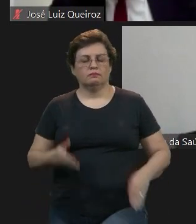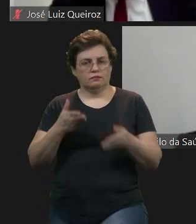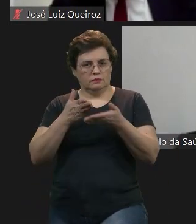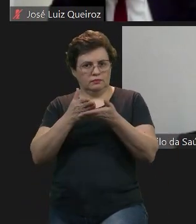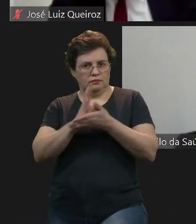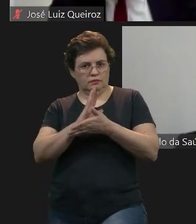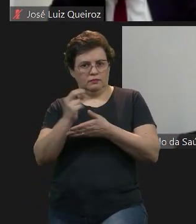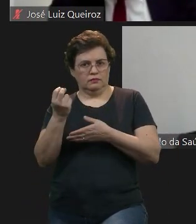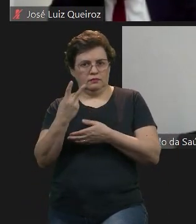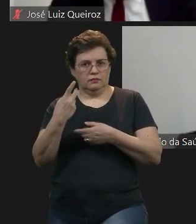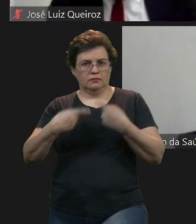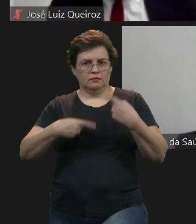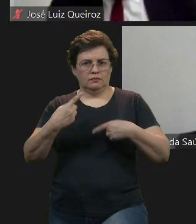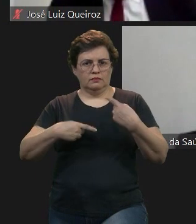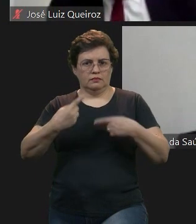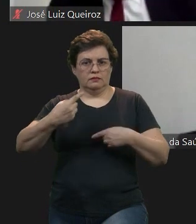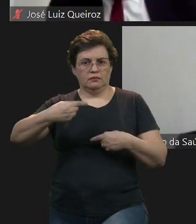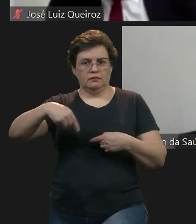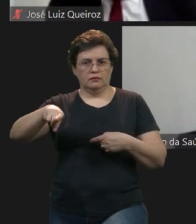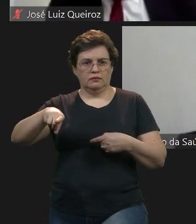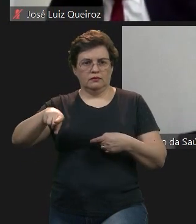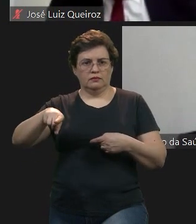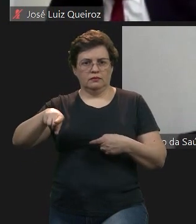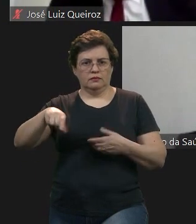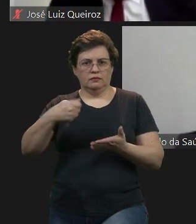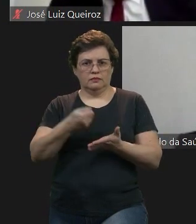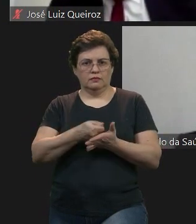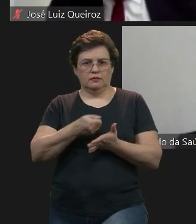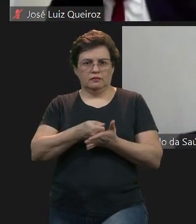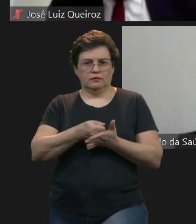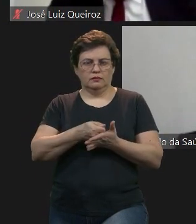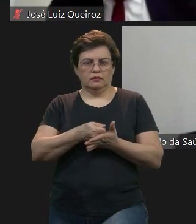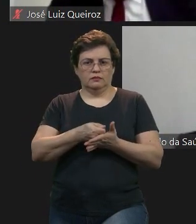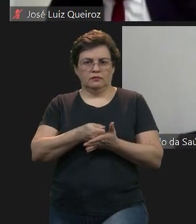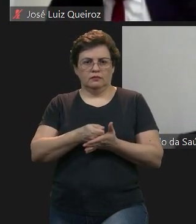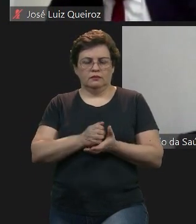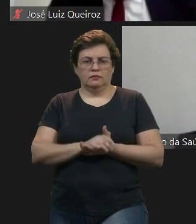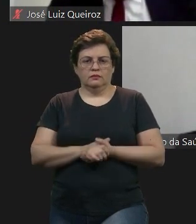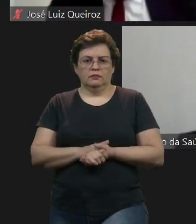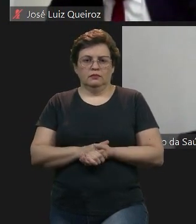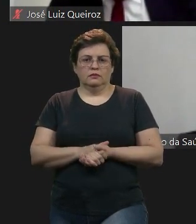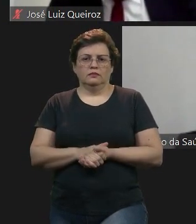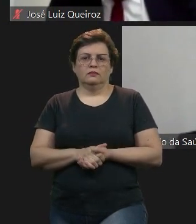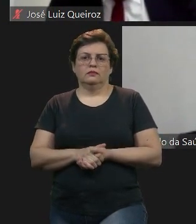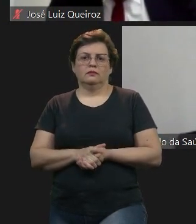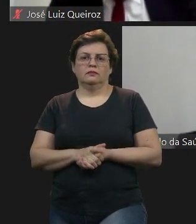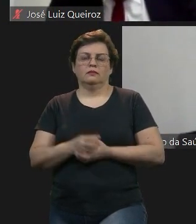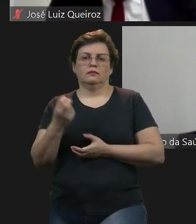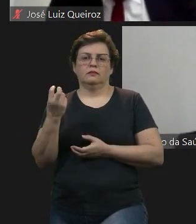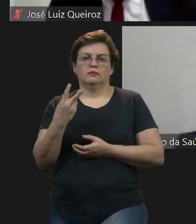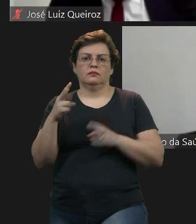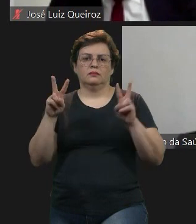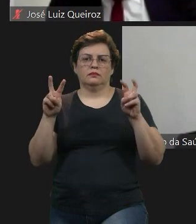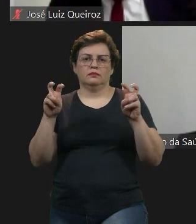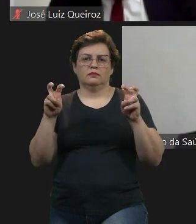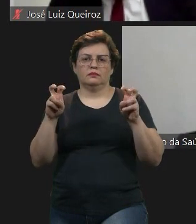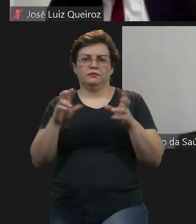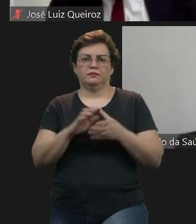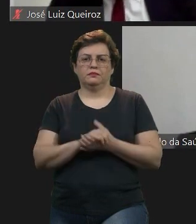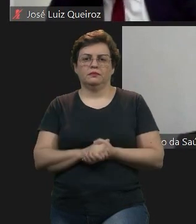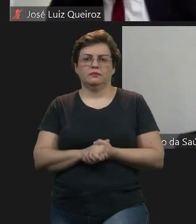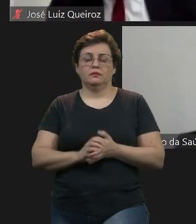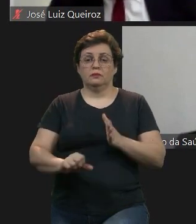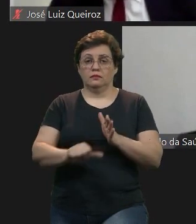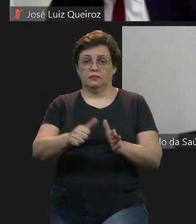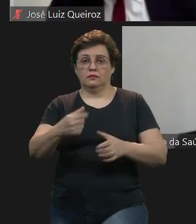Aprovado em segunda discussão, vai à sanção mencionado projeto. Segundo item da ordem do dia, é